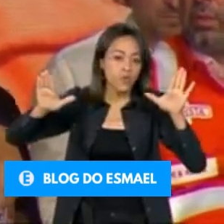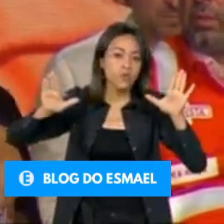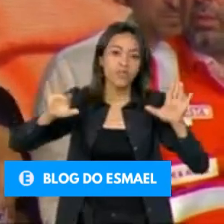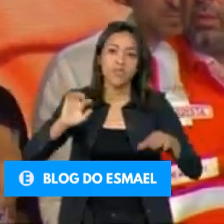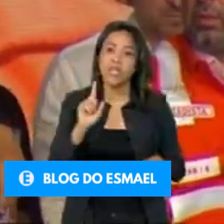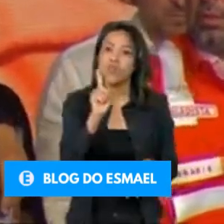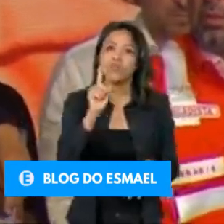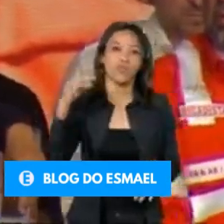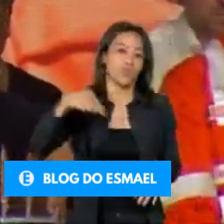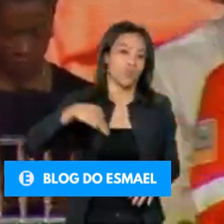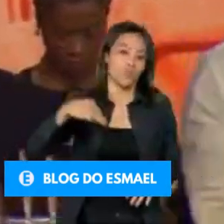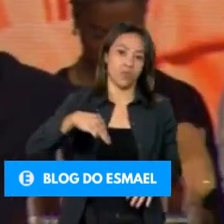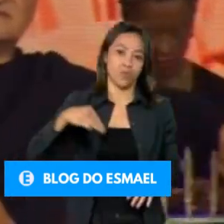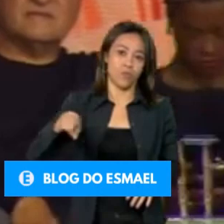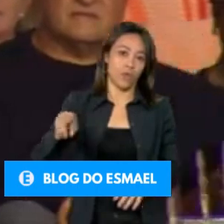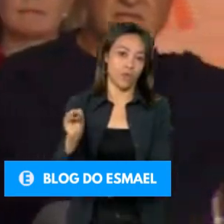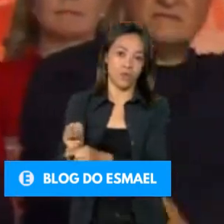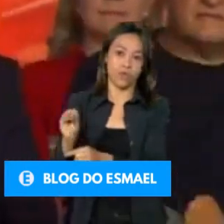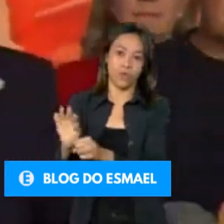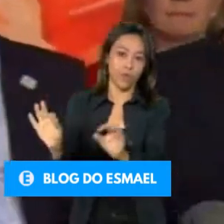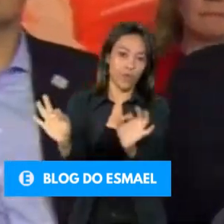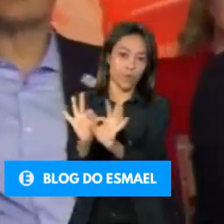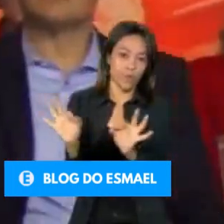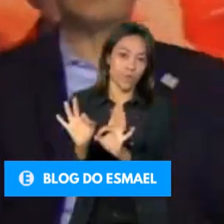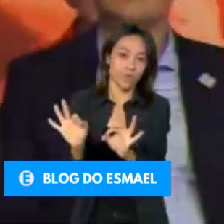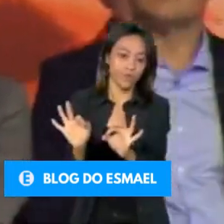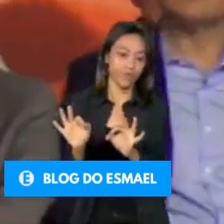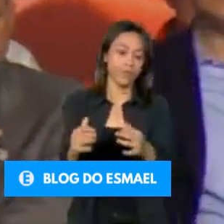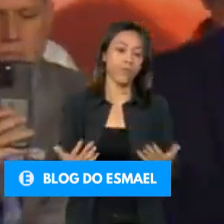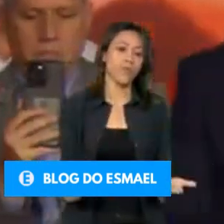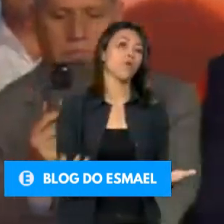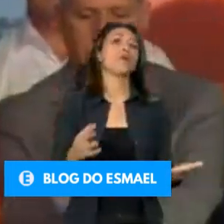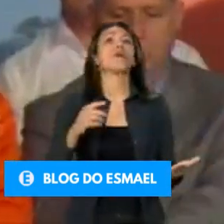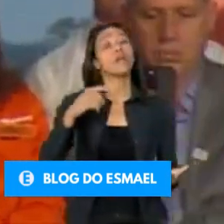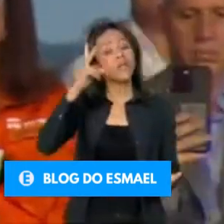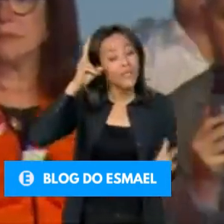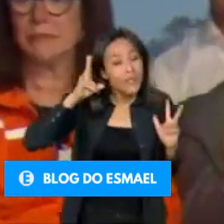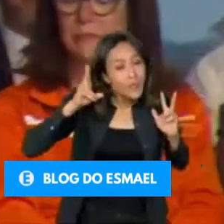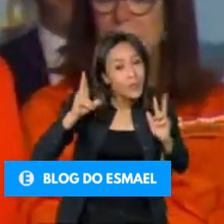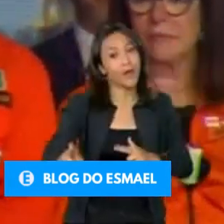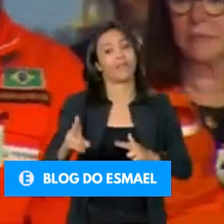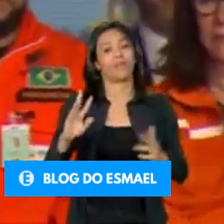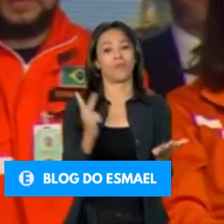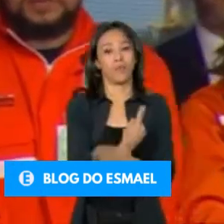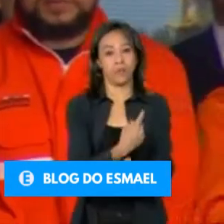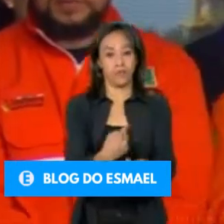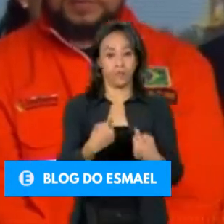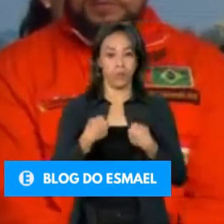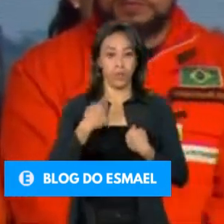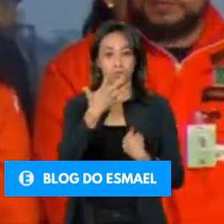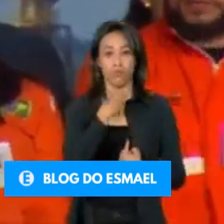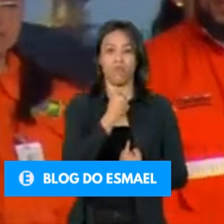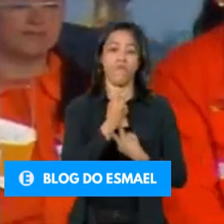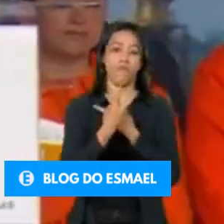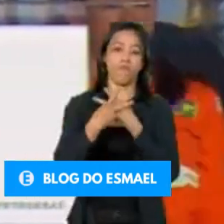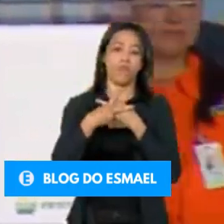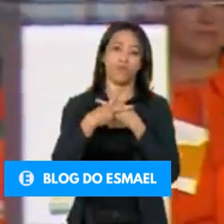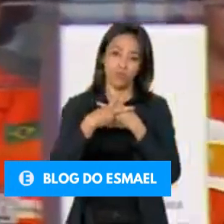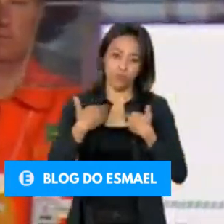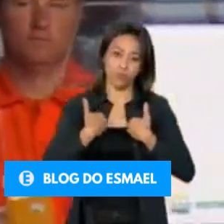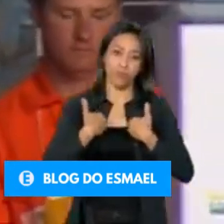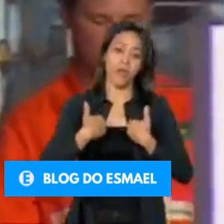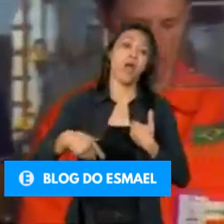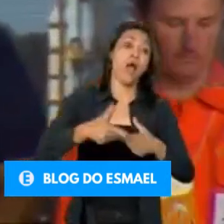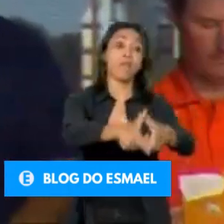minuto para ele se cuidar. Comigo aconteceu a mesma coisa. Eu fui preso e muita